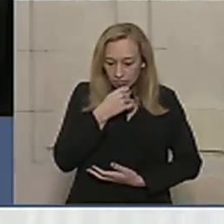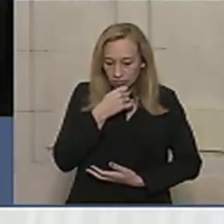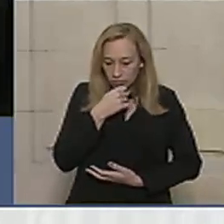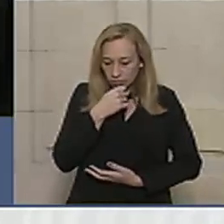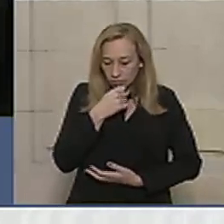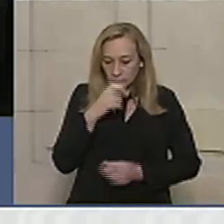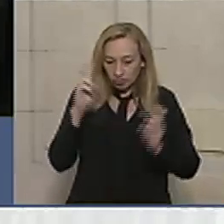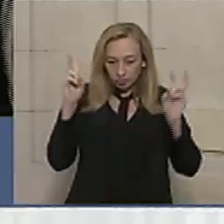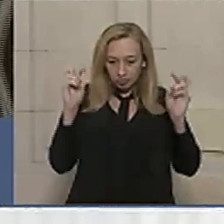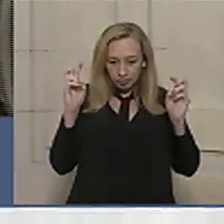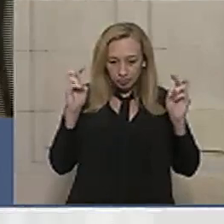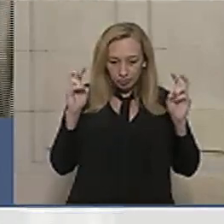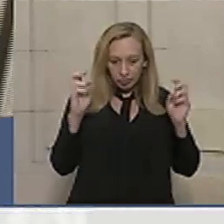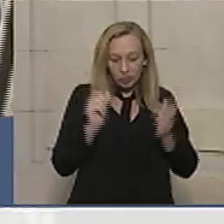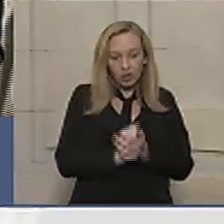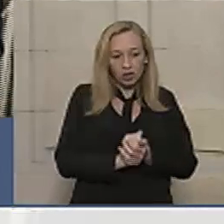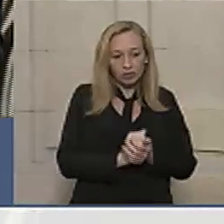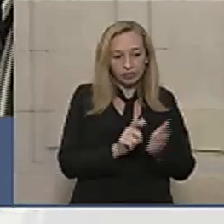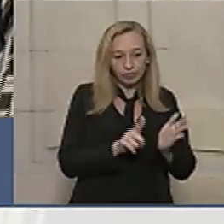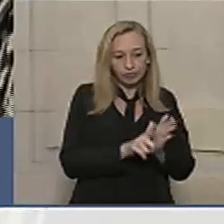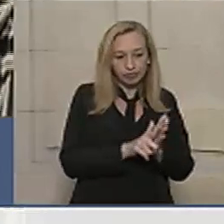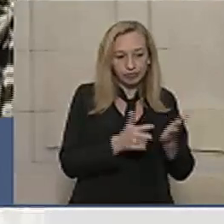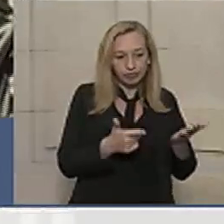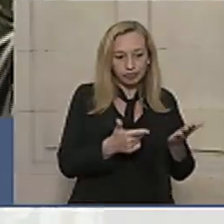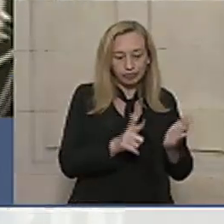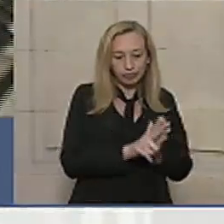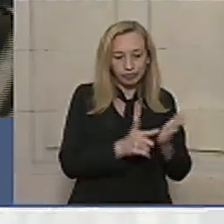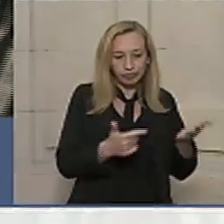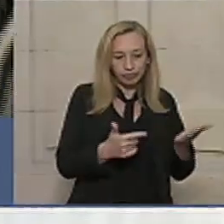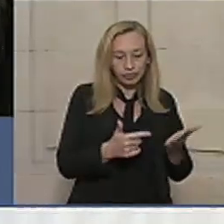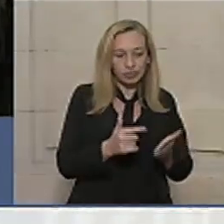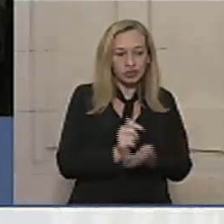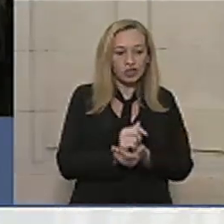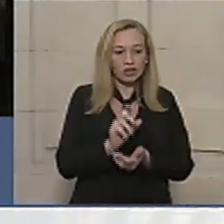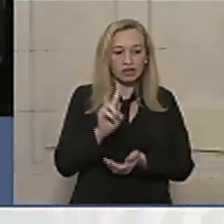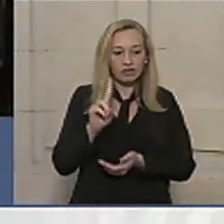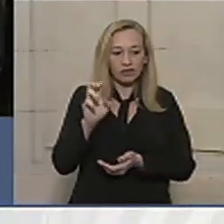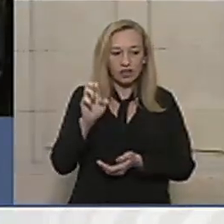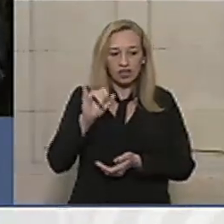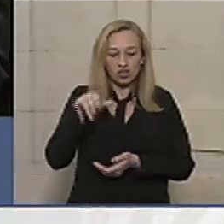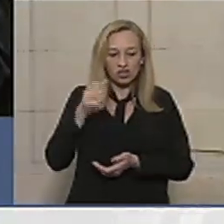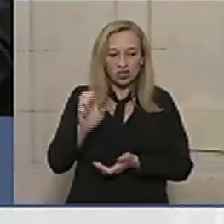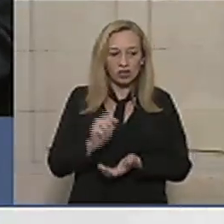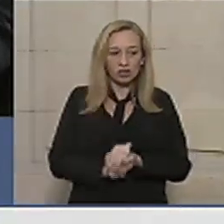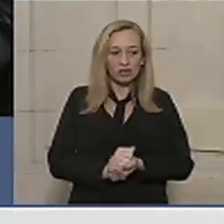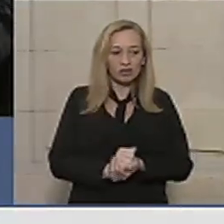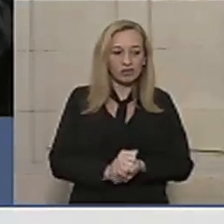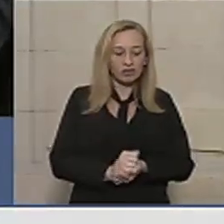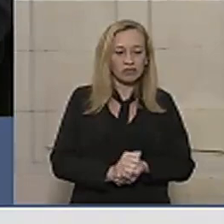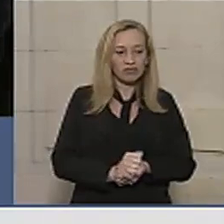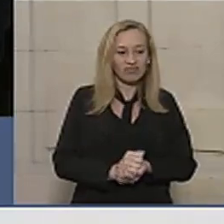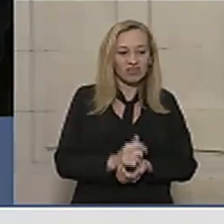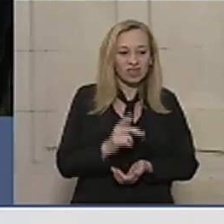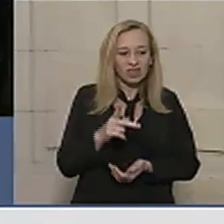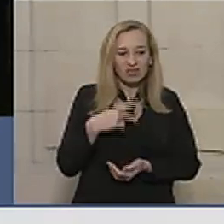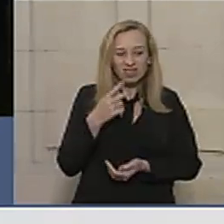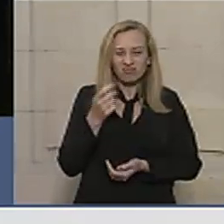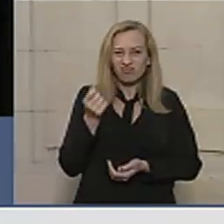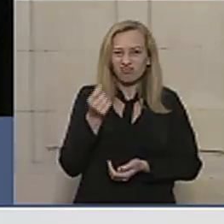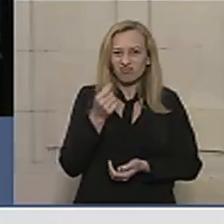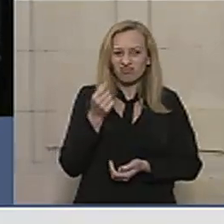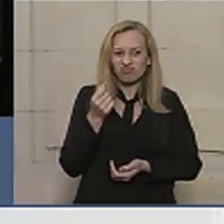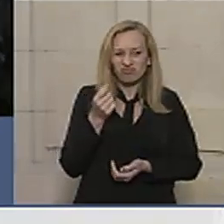matéria da revista Veja, pelo jornalista Noblar, que fez uma charge muito infeliz